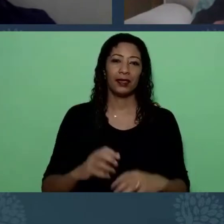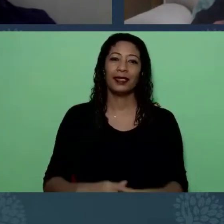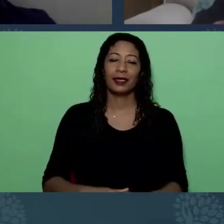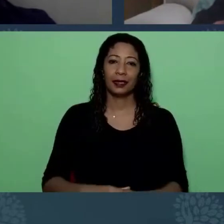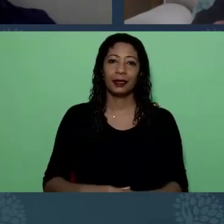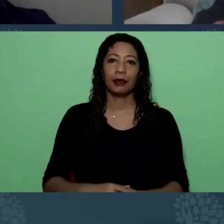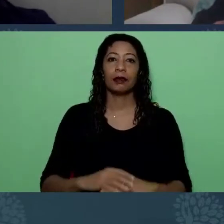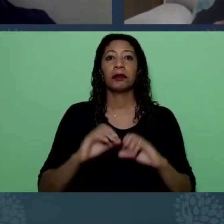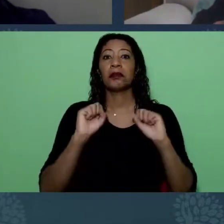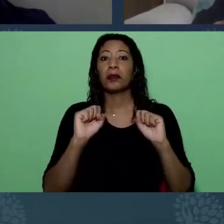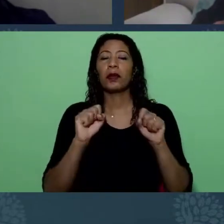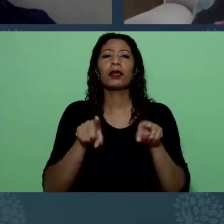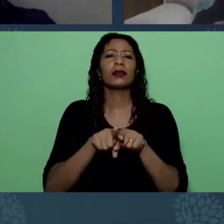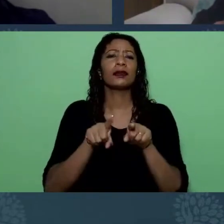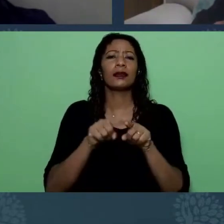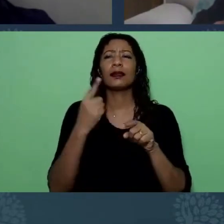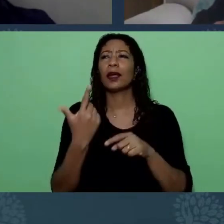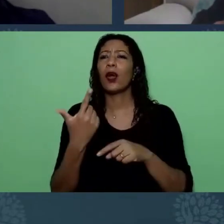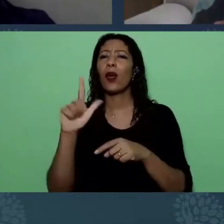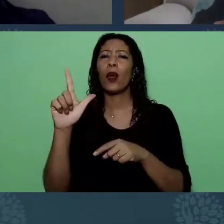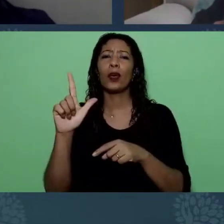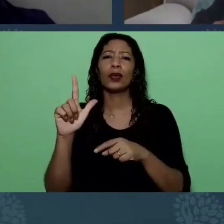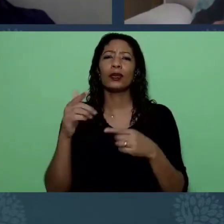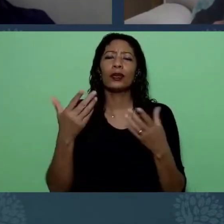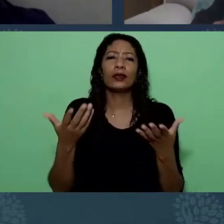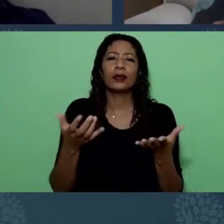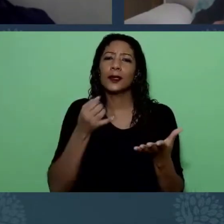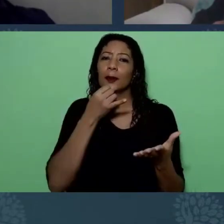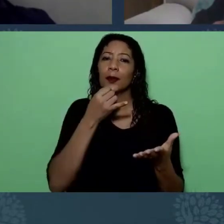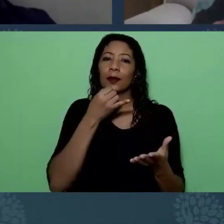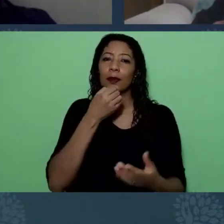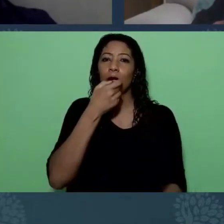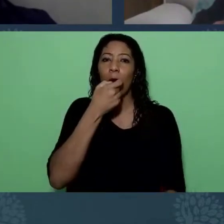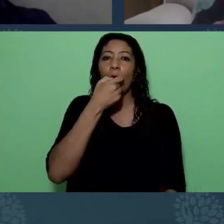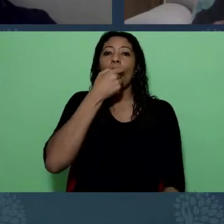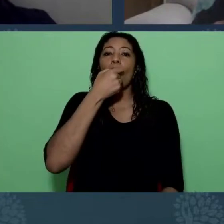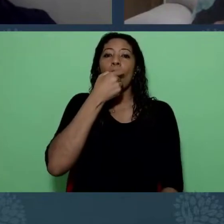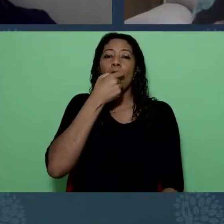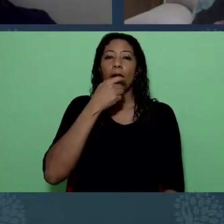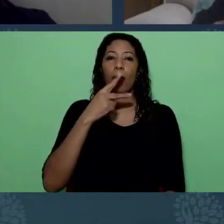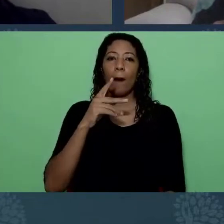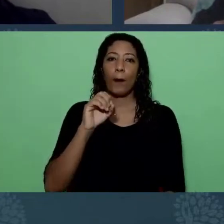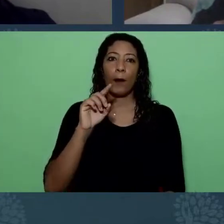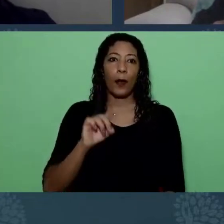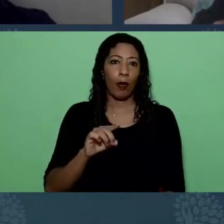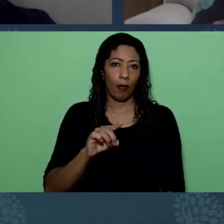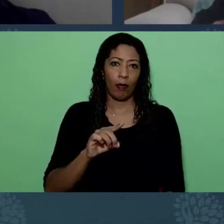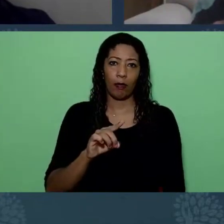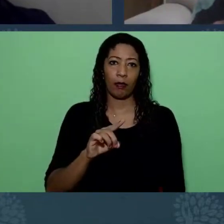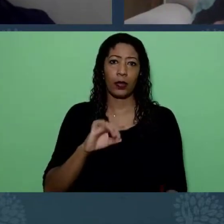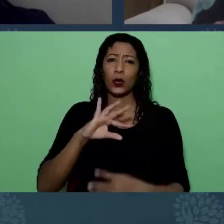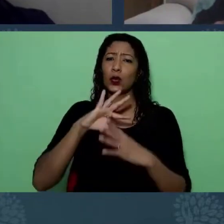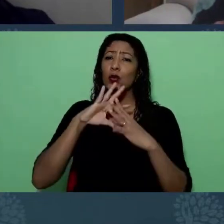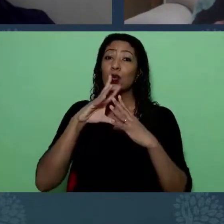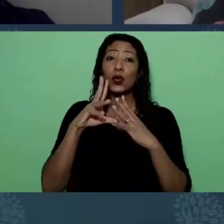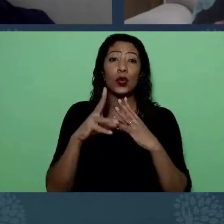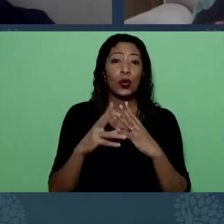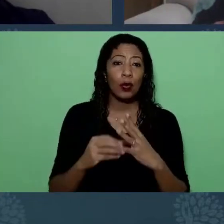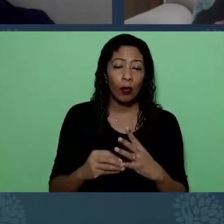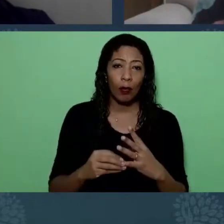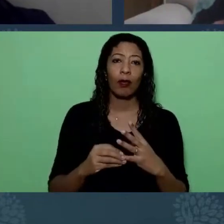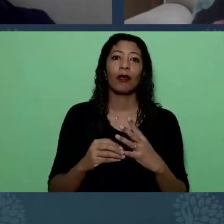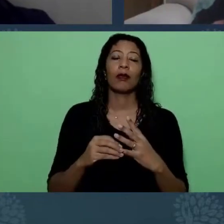dar outros dispositivos inalatórios, como aqueles dispositivos em pó seco. toda e qualquer forma por